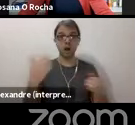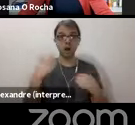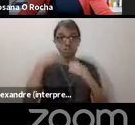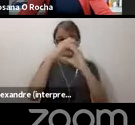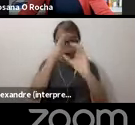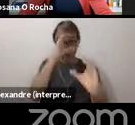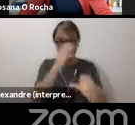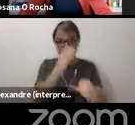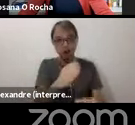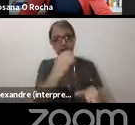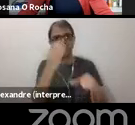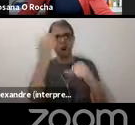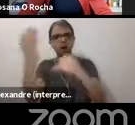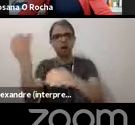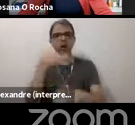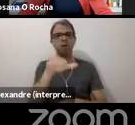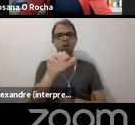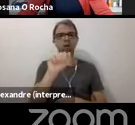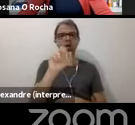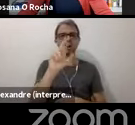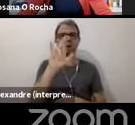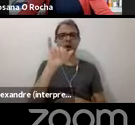Marina. Com você.